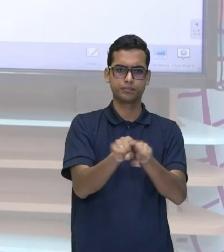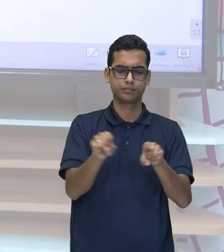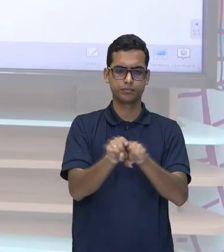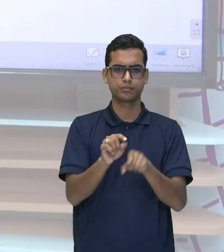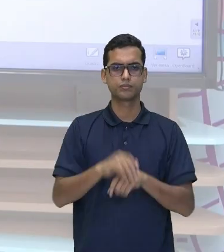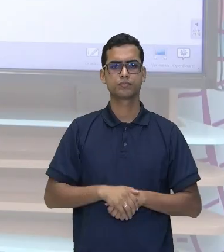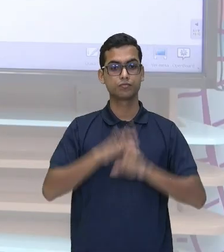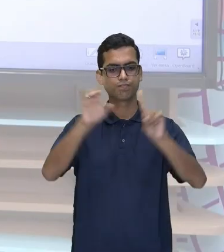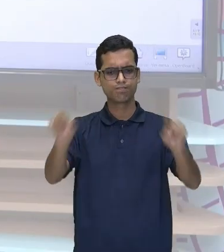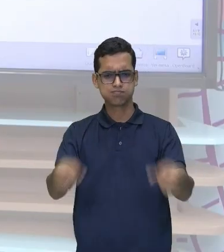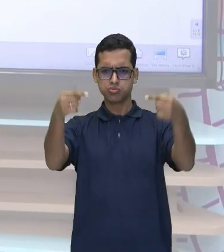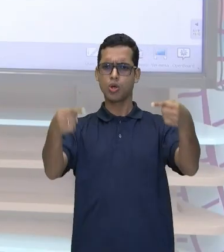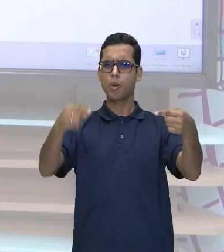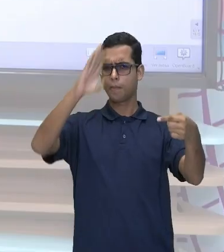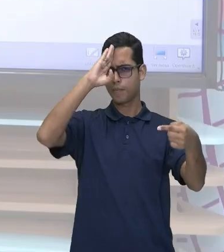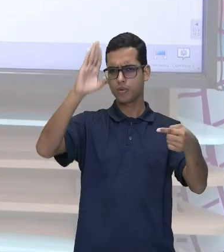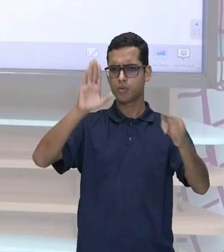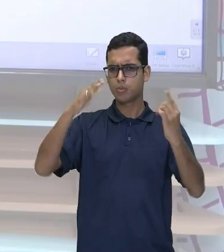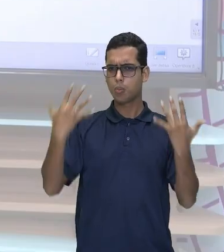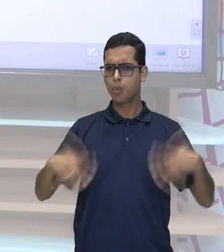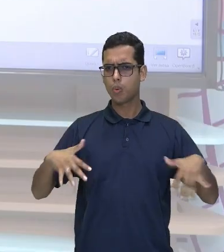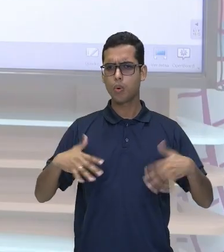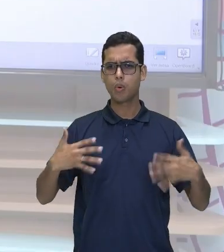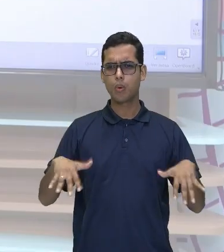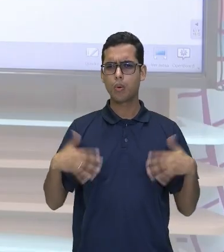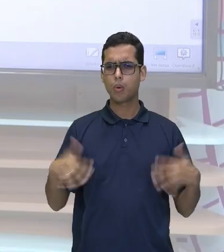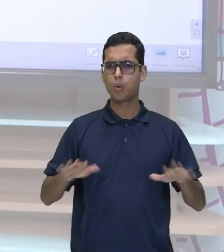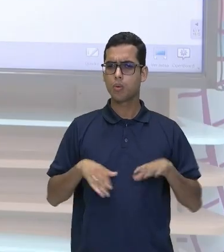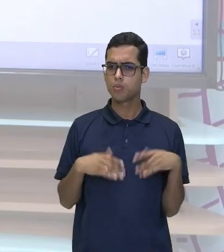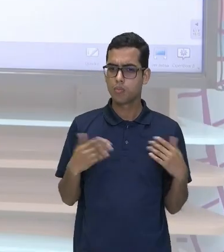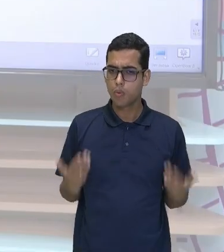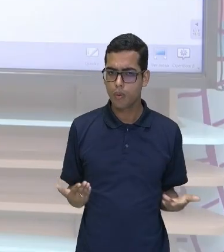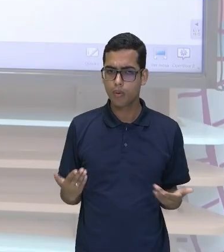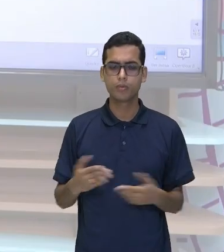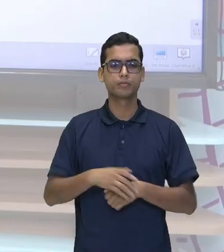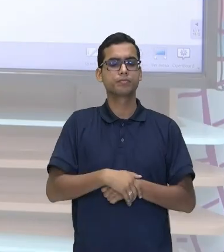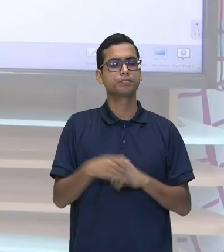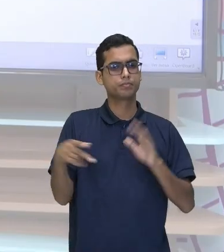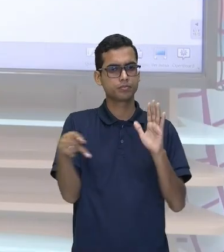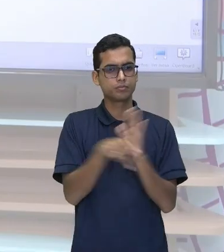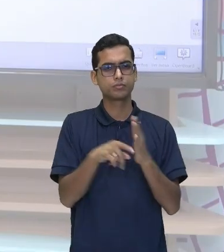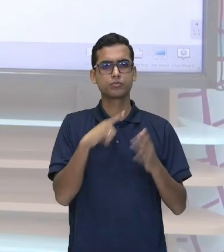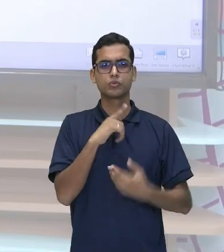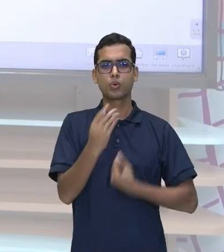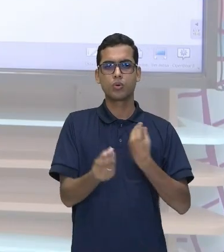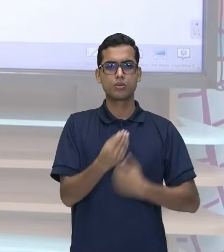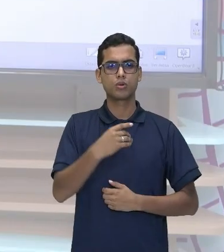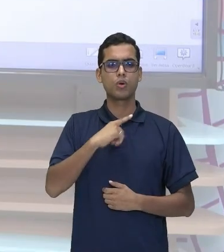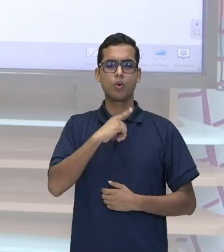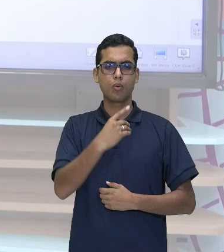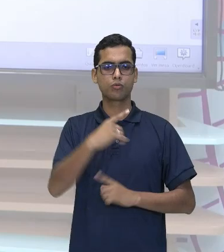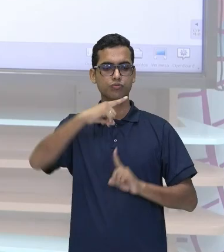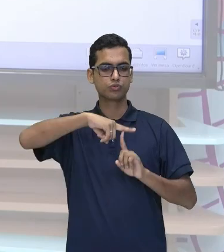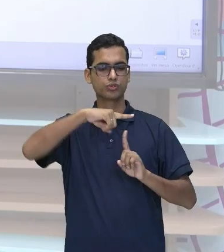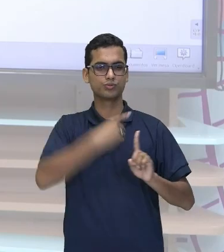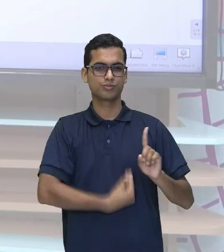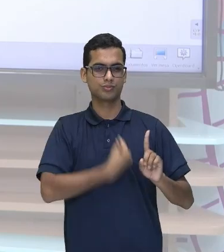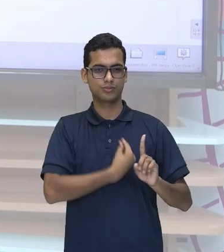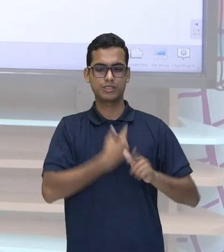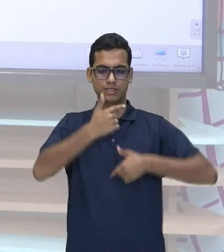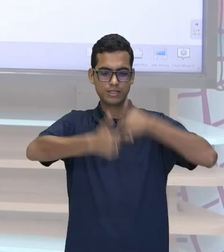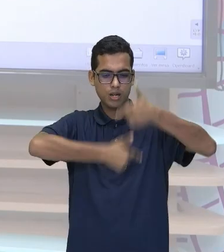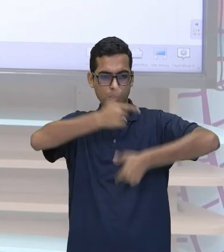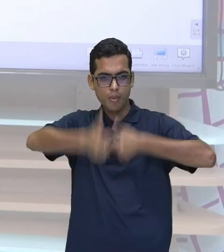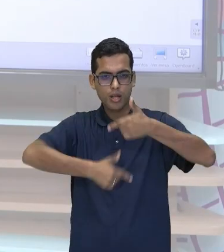desses povos, dessas atividades extrativistas, né, são essas condições de trabalho em que eles estão inseridos,